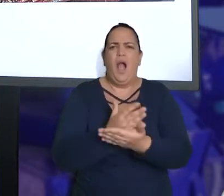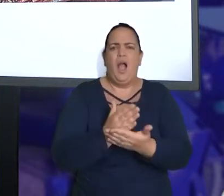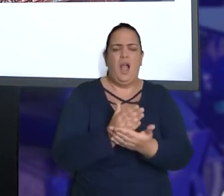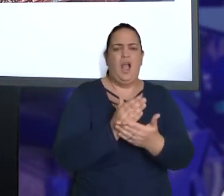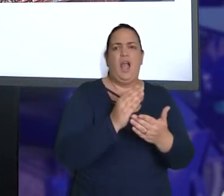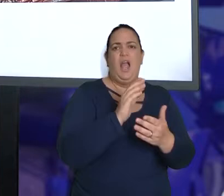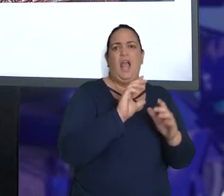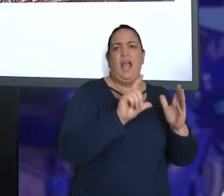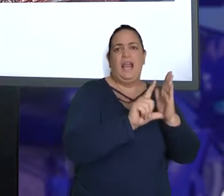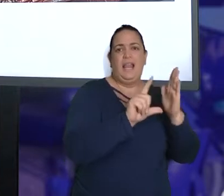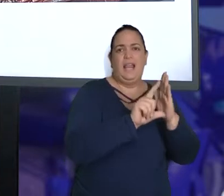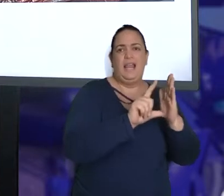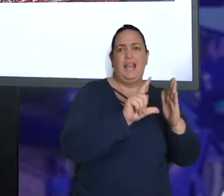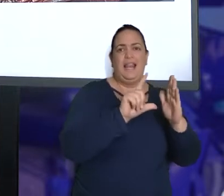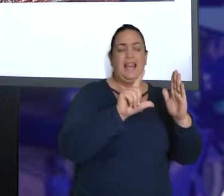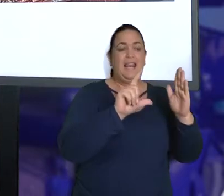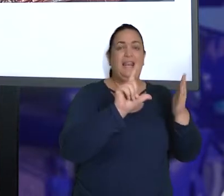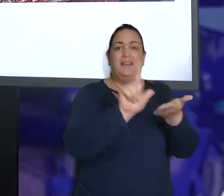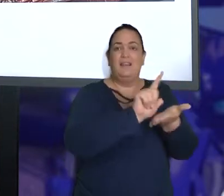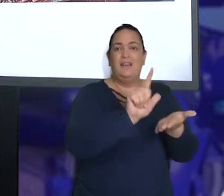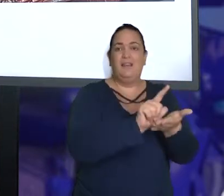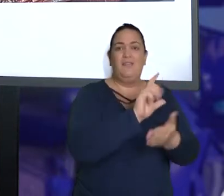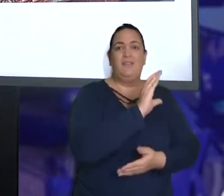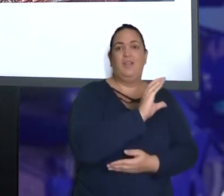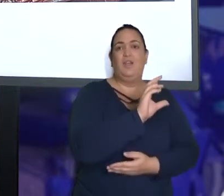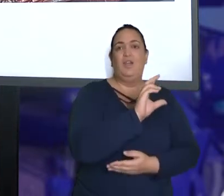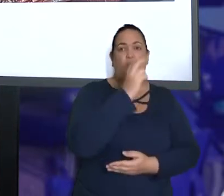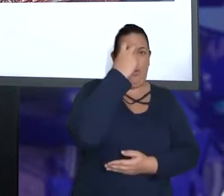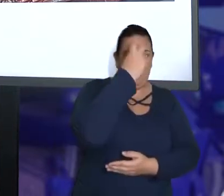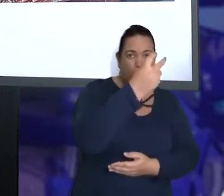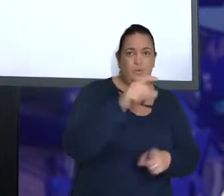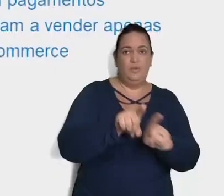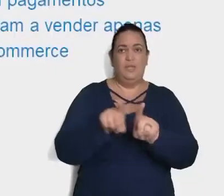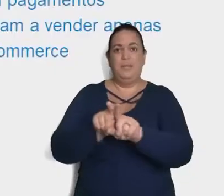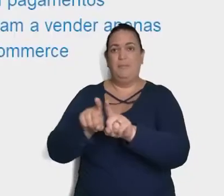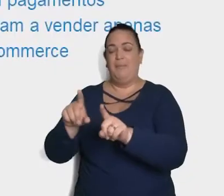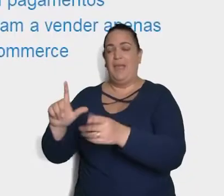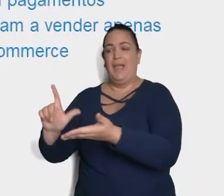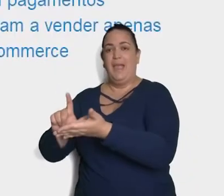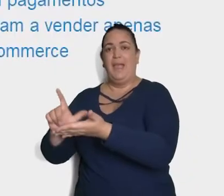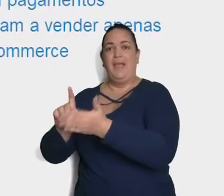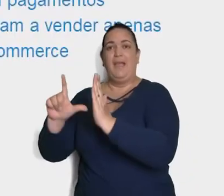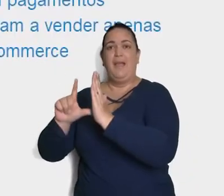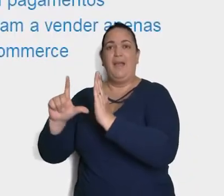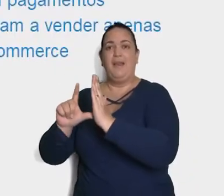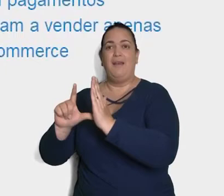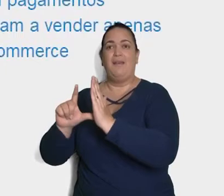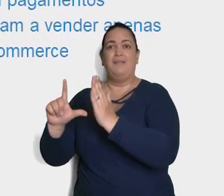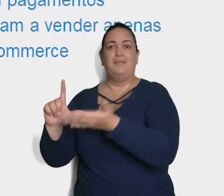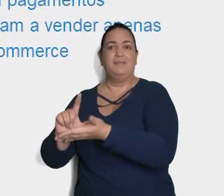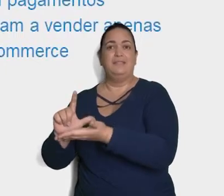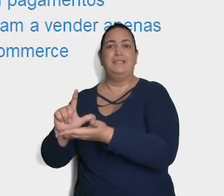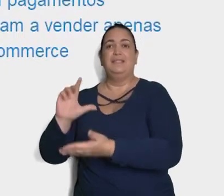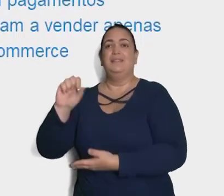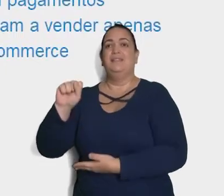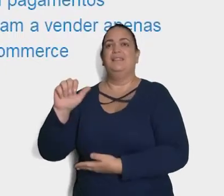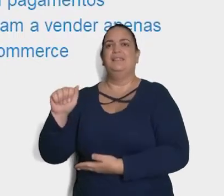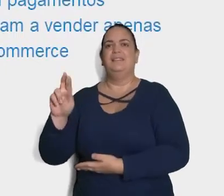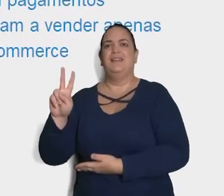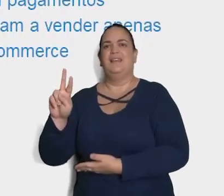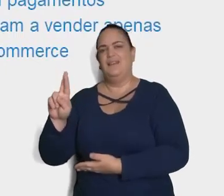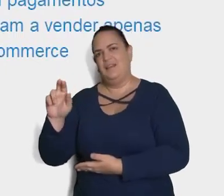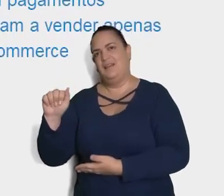Cultura e a Livraria Saraiva, começaram a fechar várias unidades. E aí eu vou mostrar para vocês, a gente vai acompanhar um pouquinho